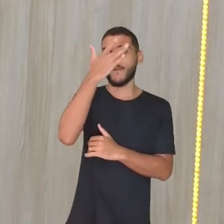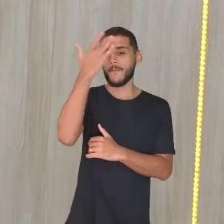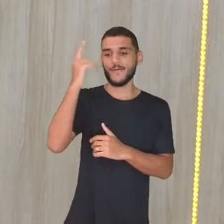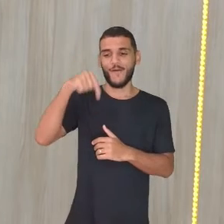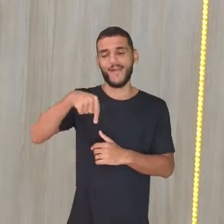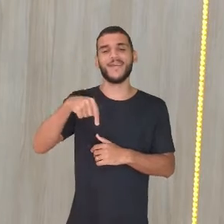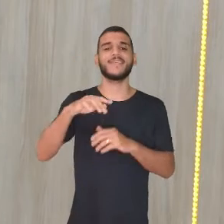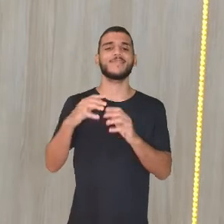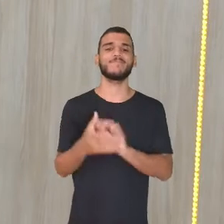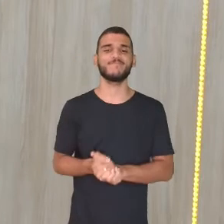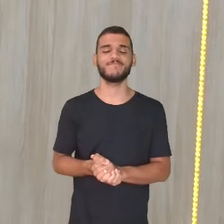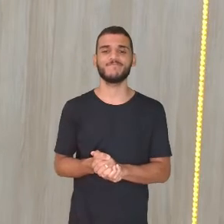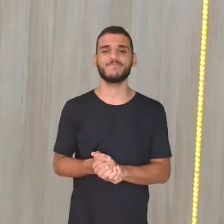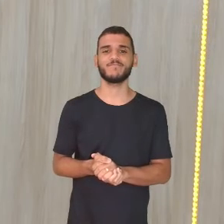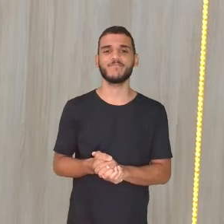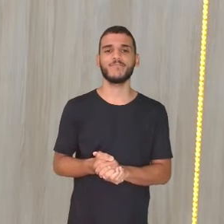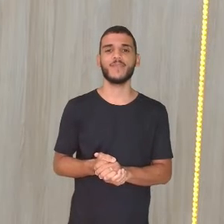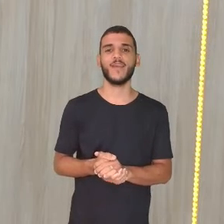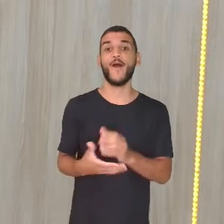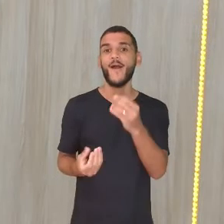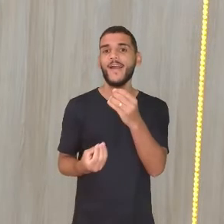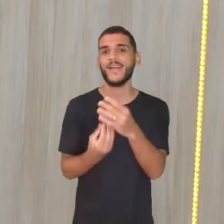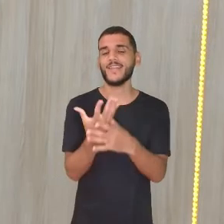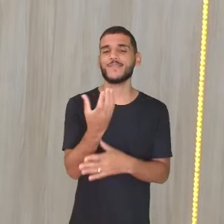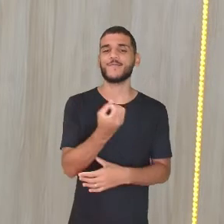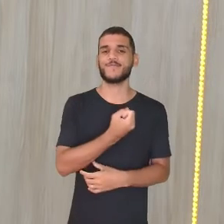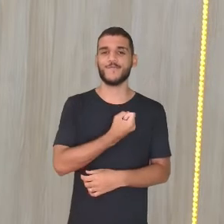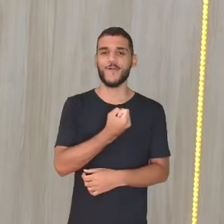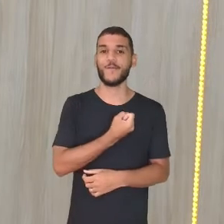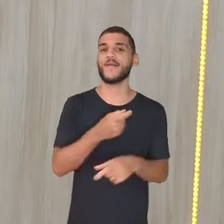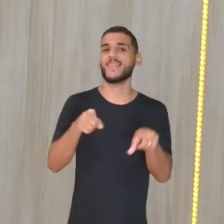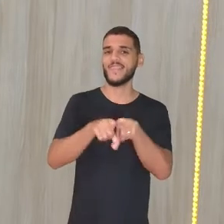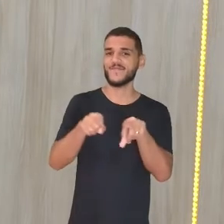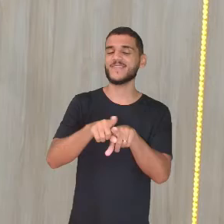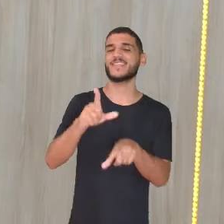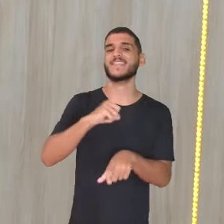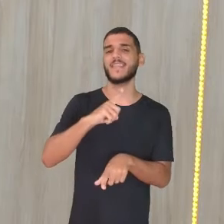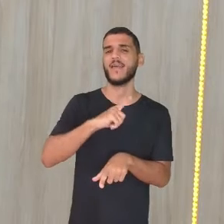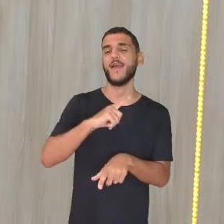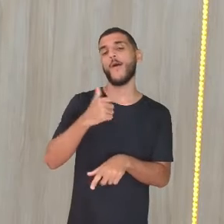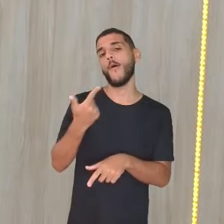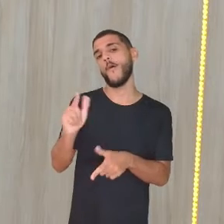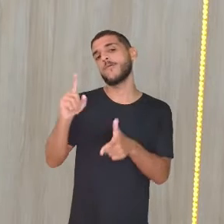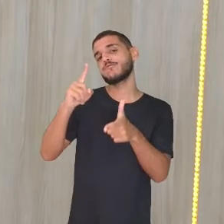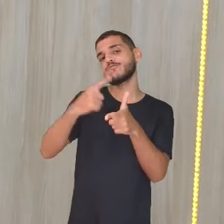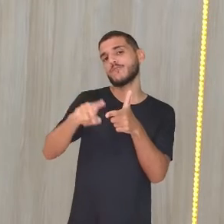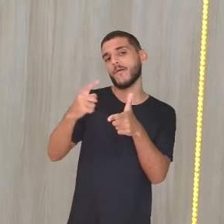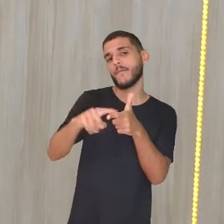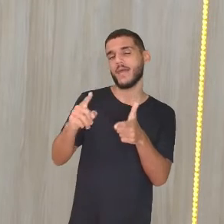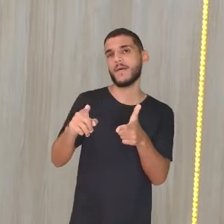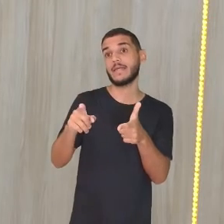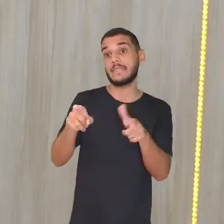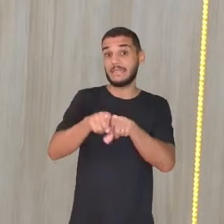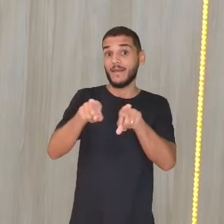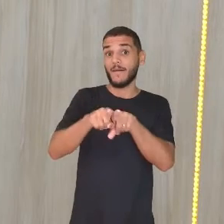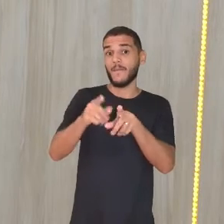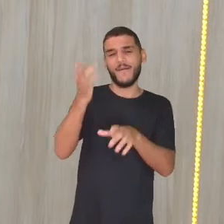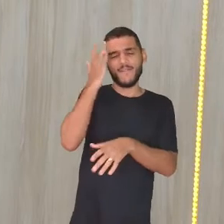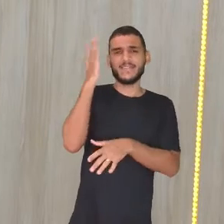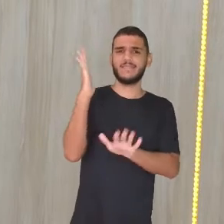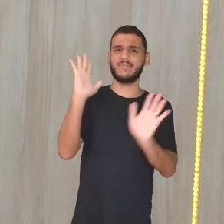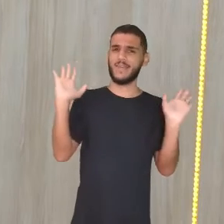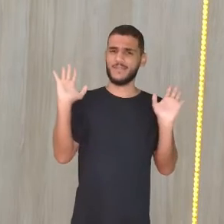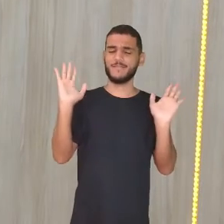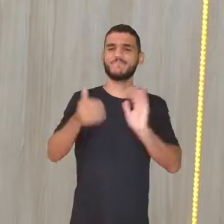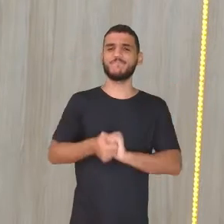E, com o surgimento dos números, surgiram também alguns problemas e outras facilidades também,